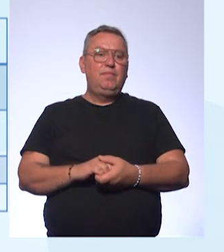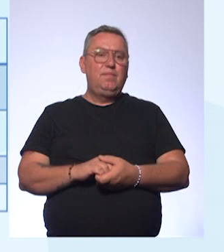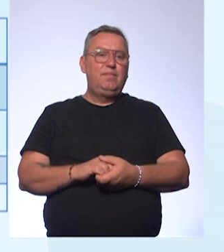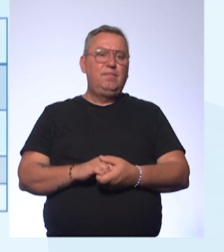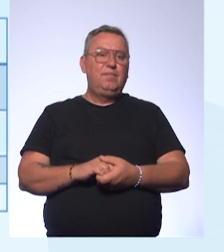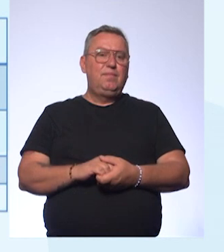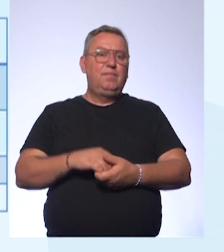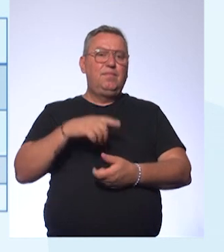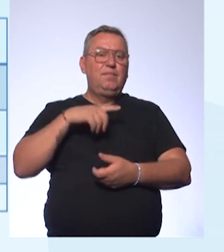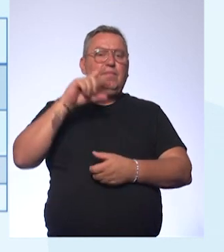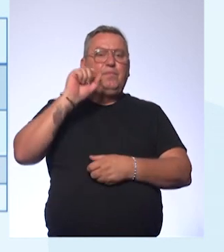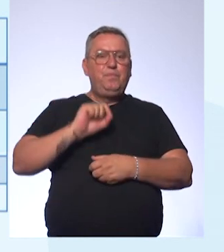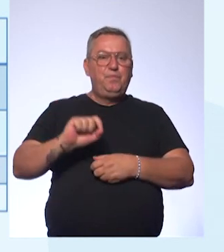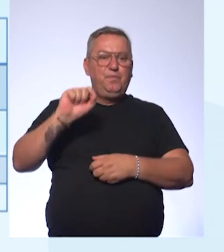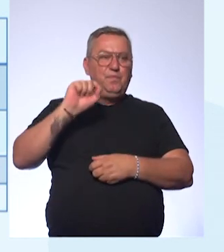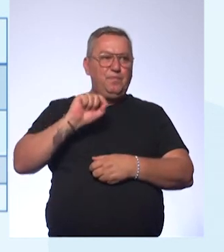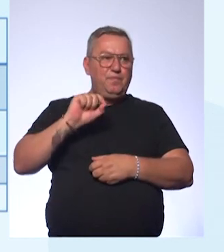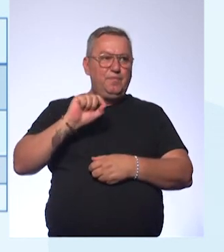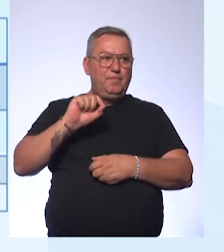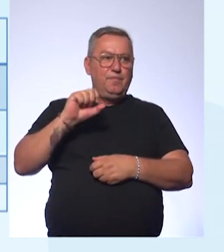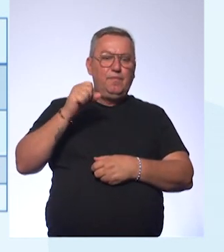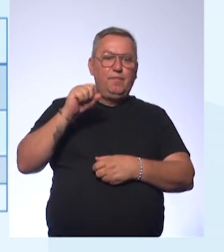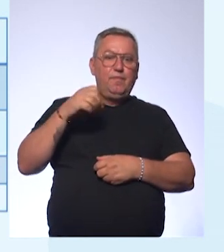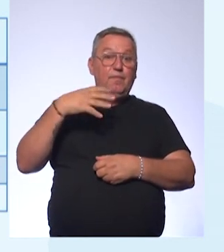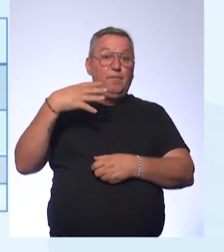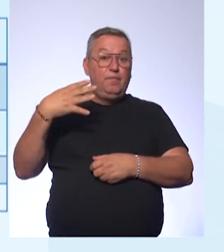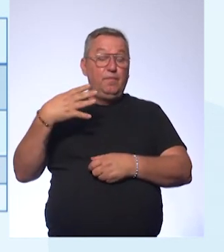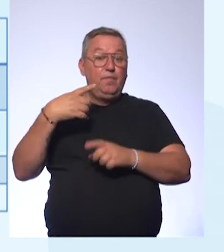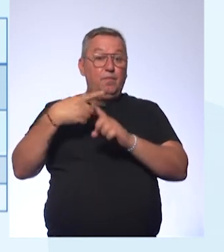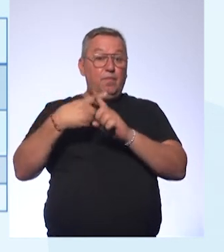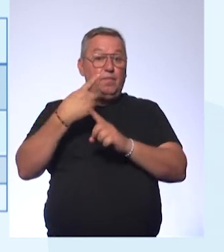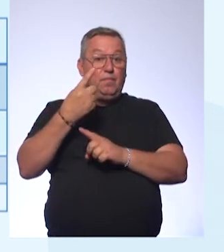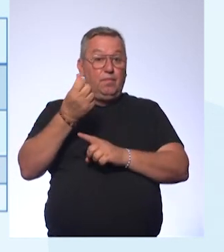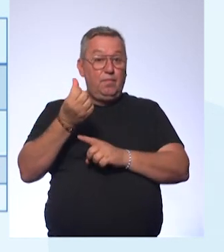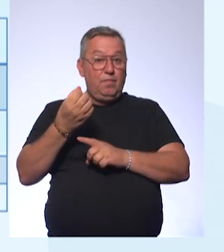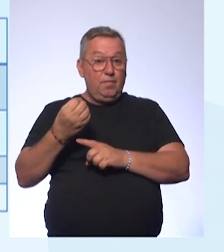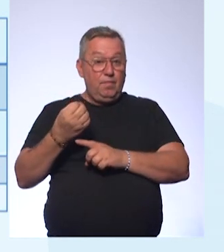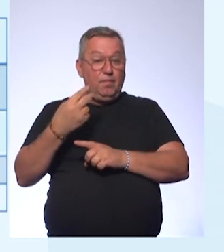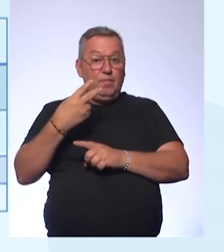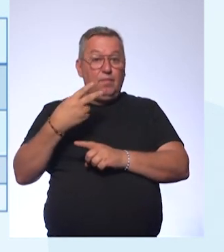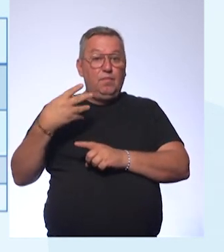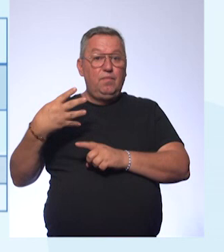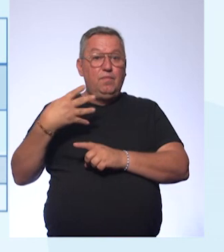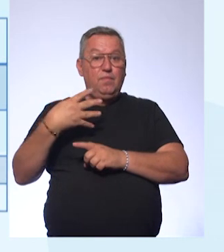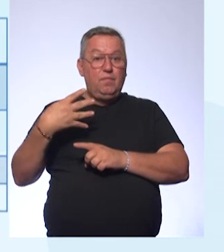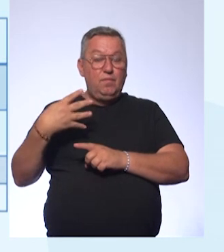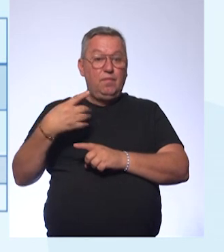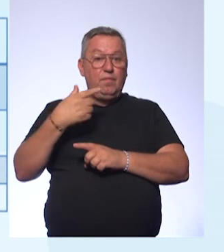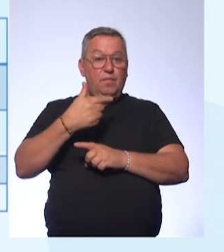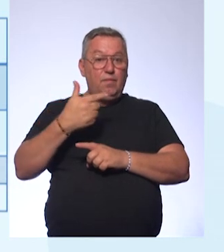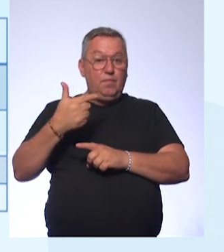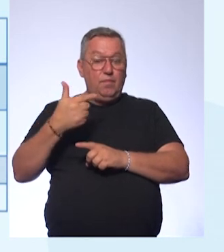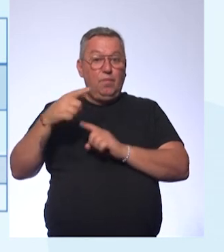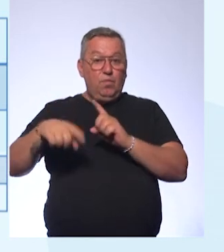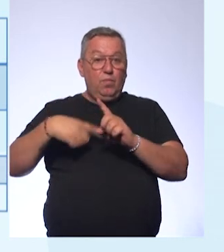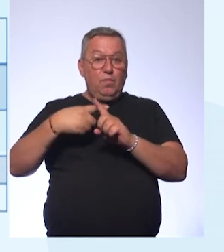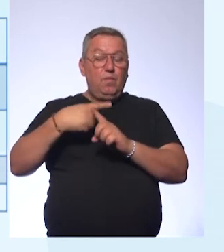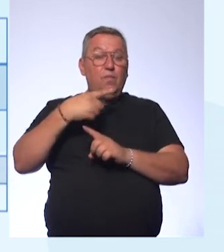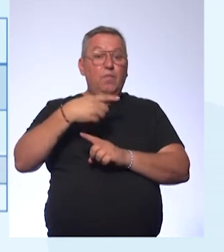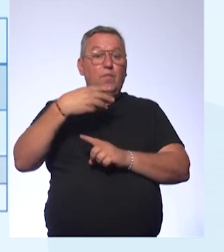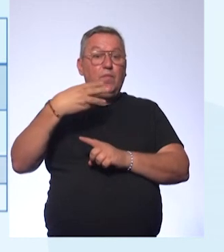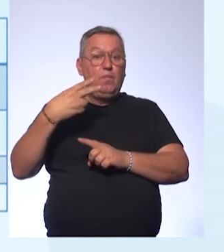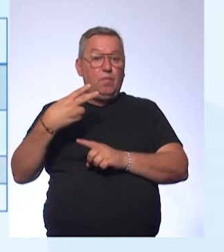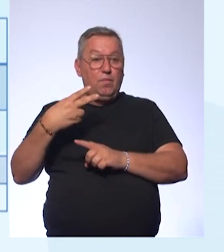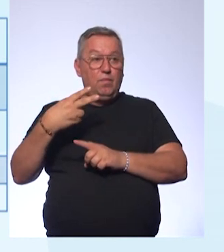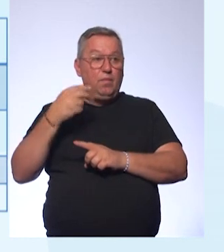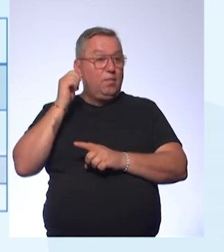Aí nós temos, então, aqui 84 mais 160, 244. 112 mais 132